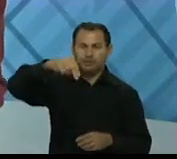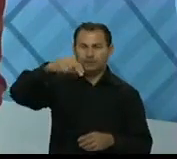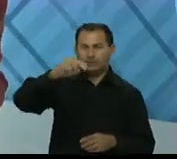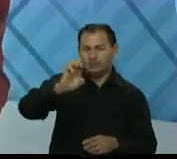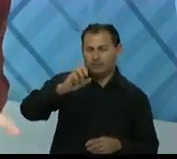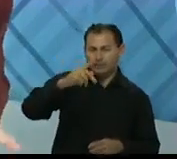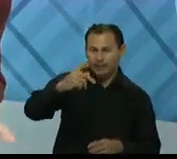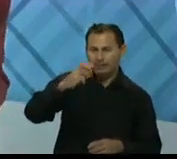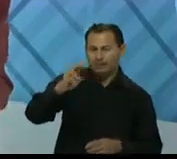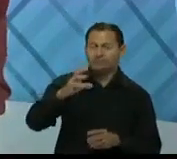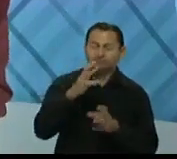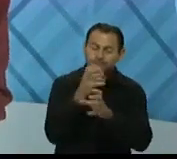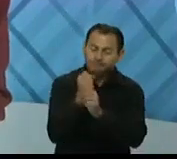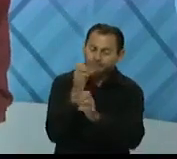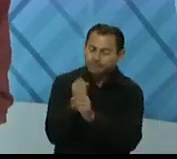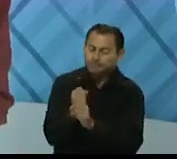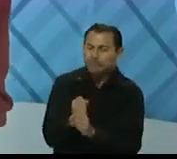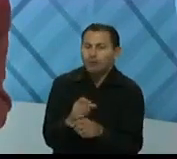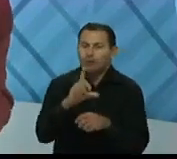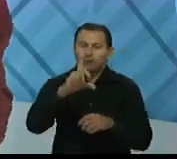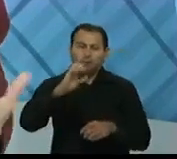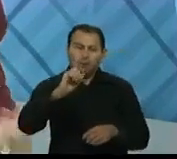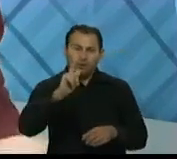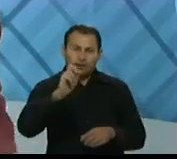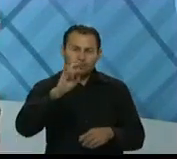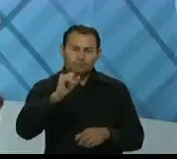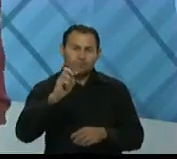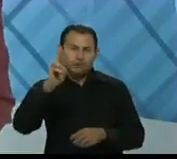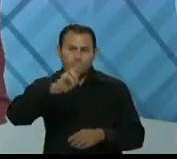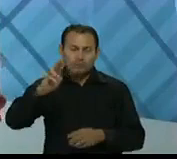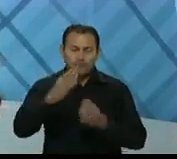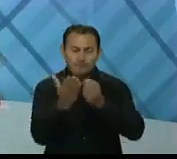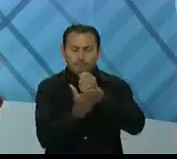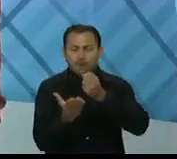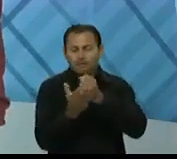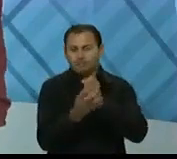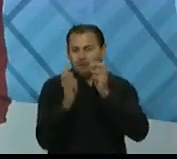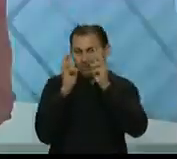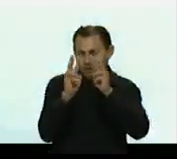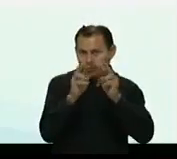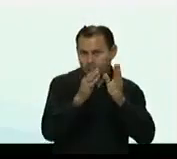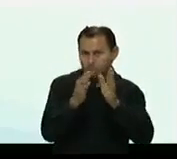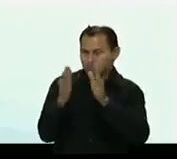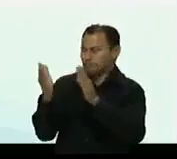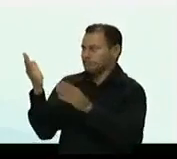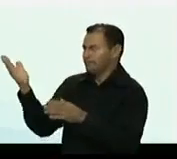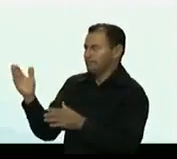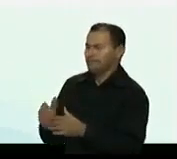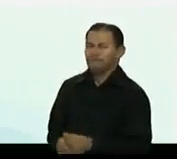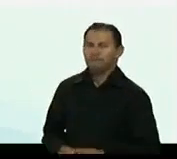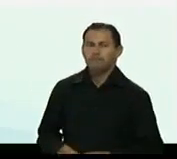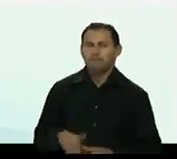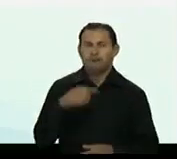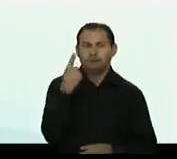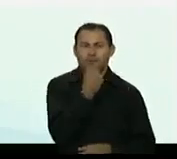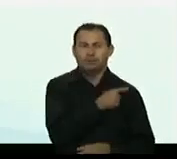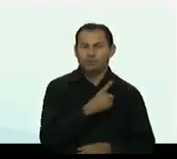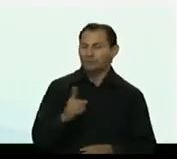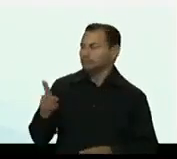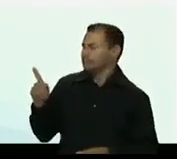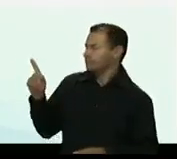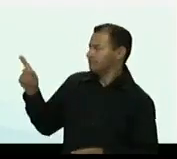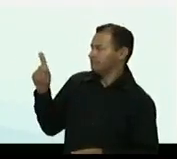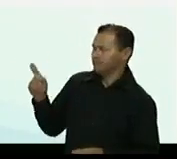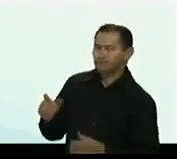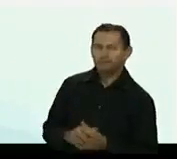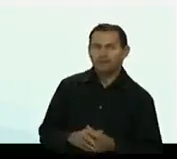também podemos calcular o logaritmo também utilizando essa base. Acompanhe. Quando nós temos essa base,